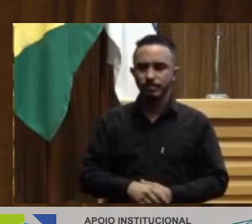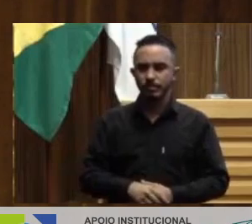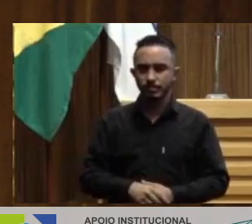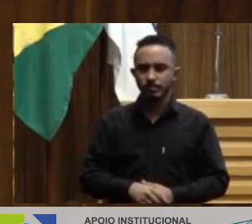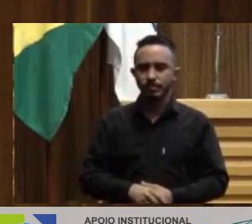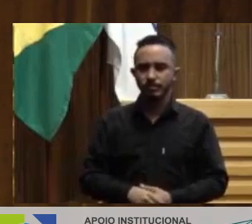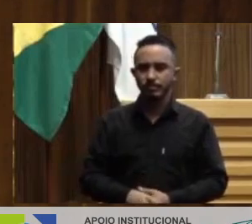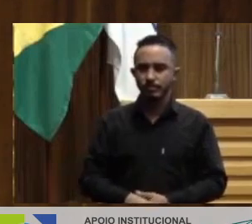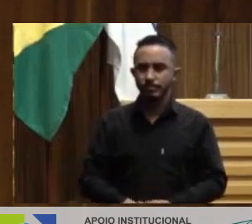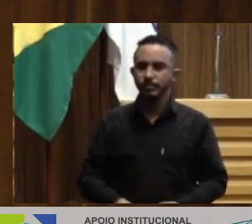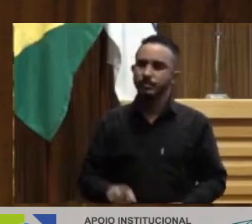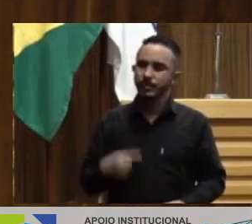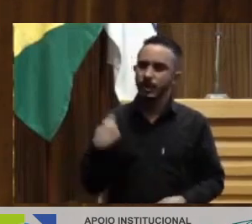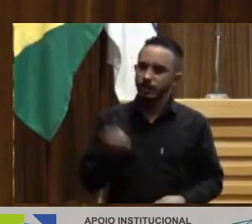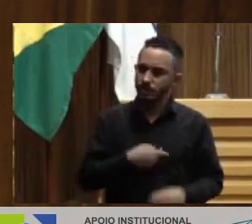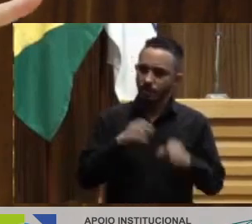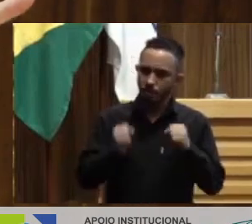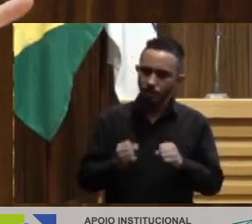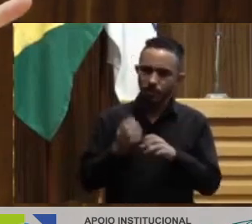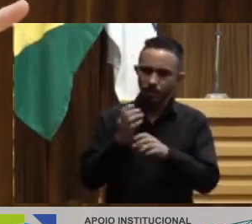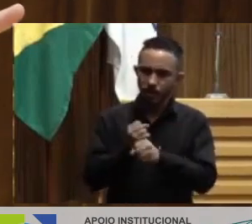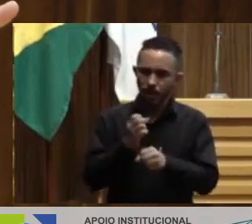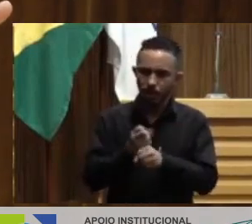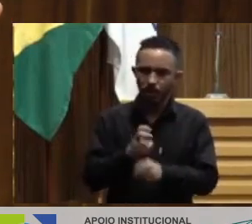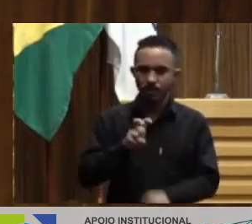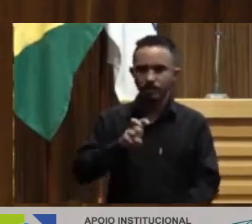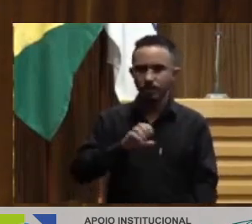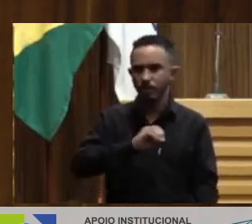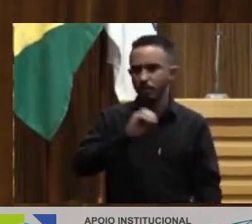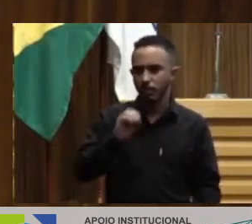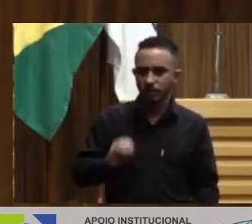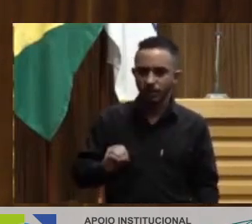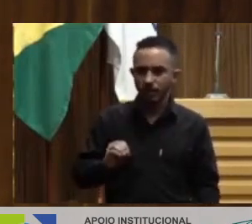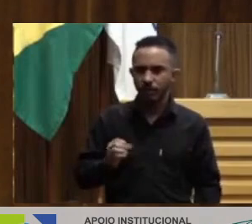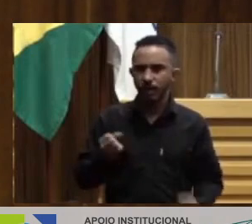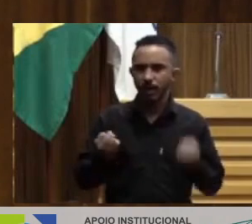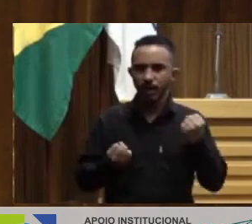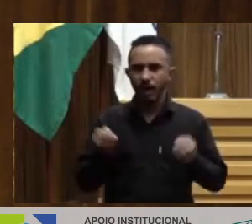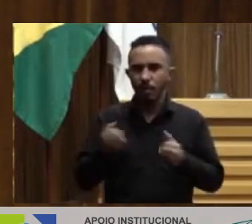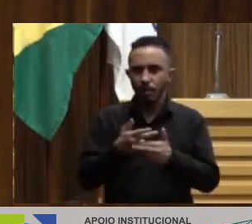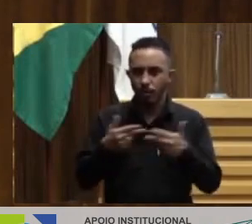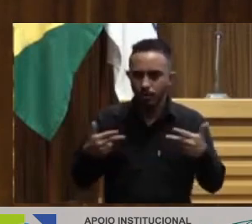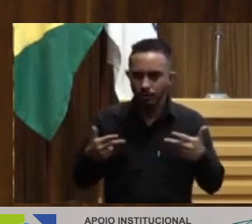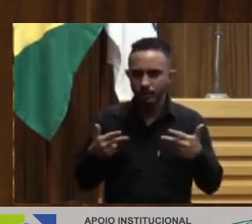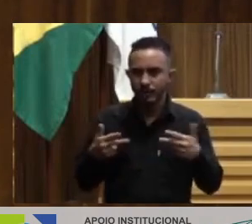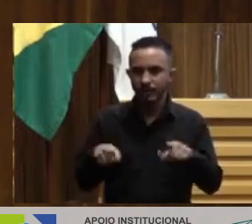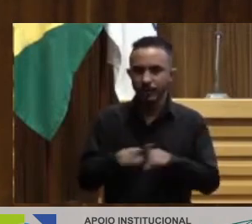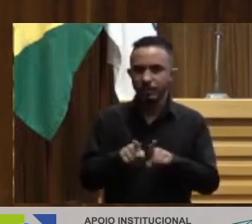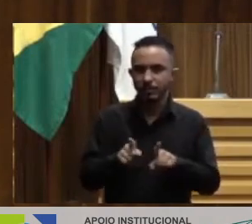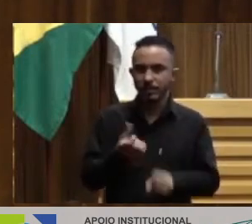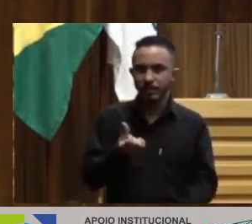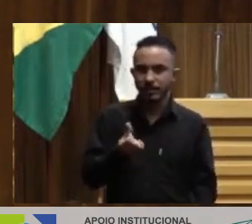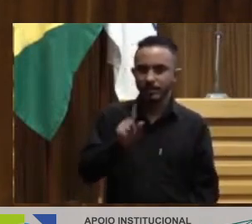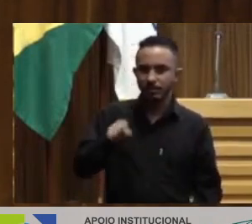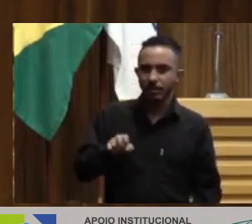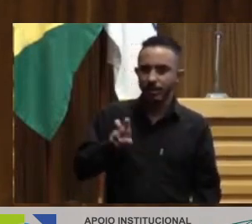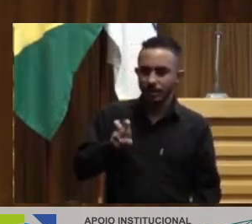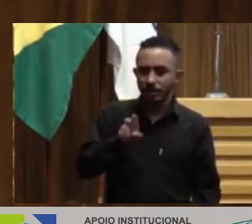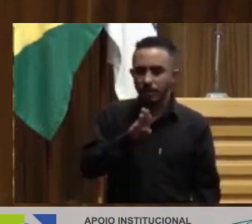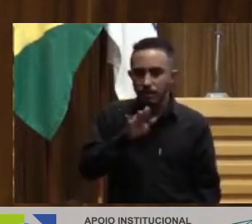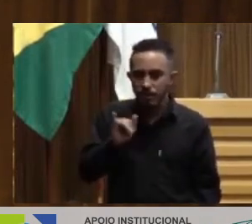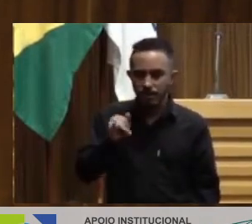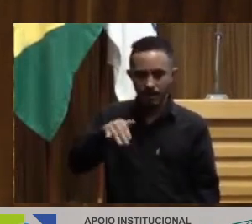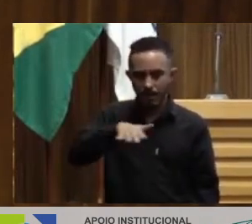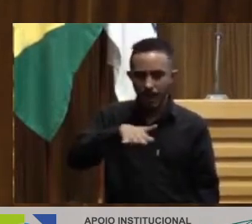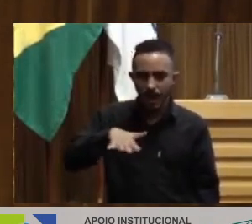E a gente pode calcular mais 5% em autopeças. Então, mais 6,5 bilhões na área